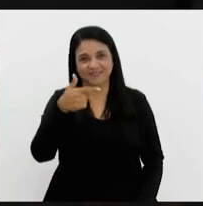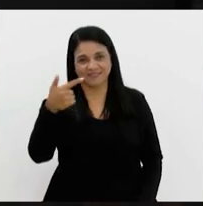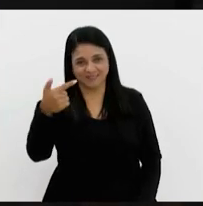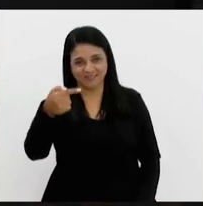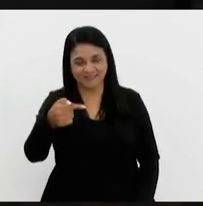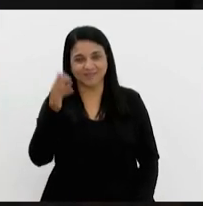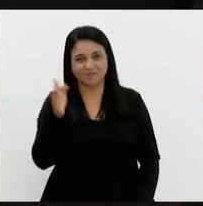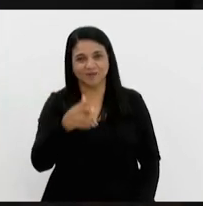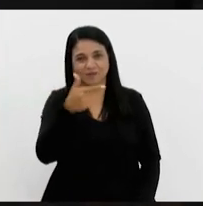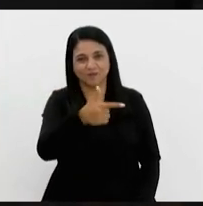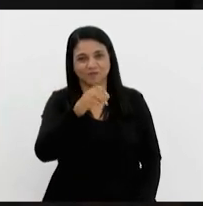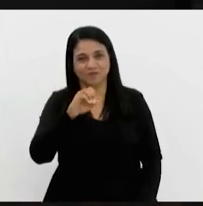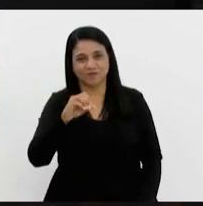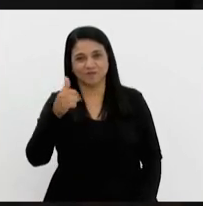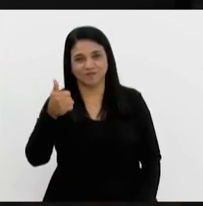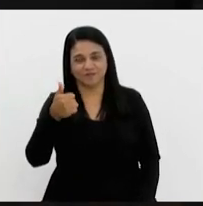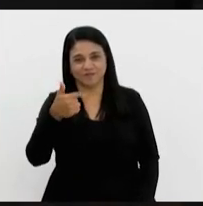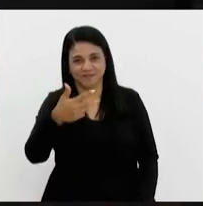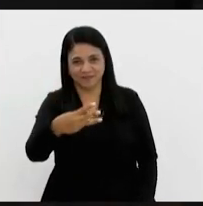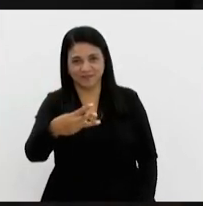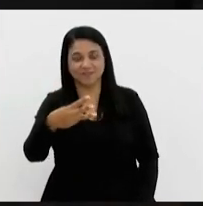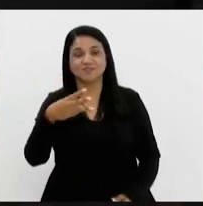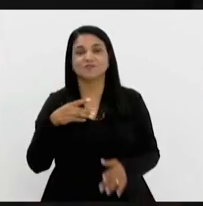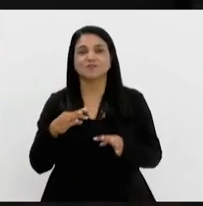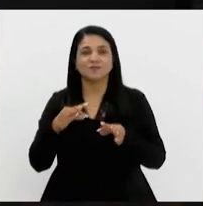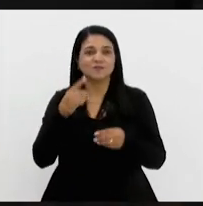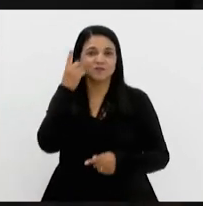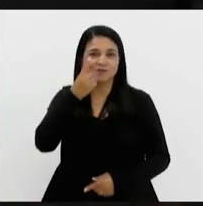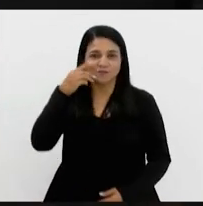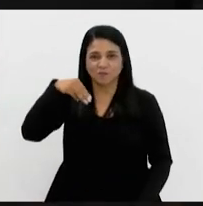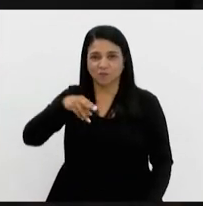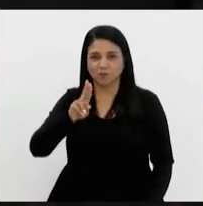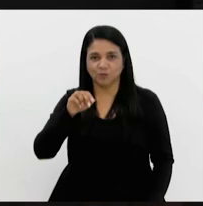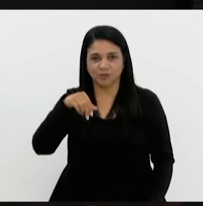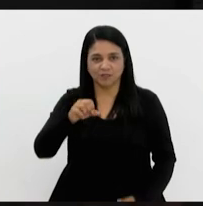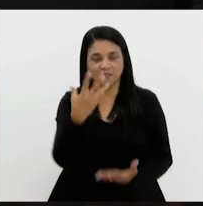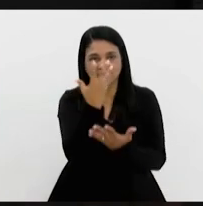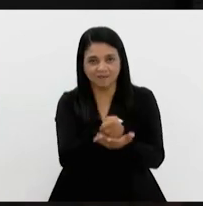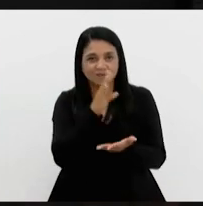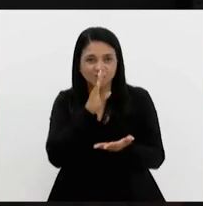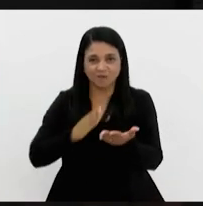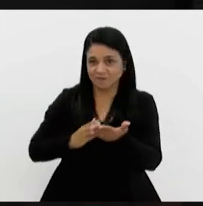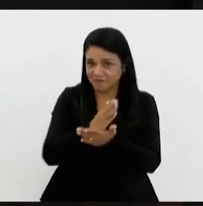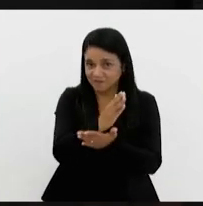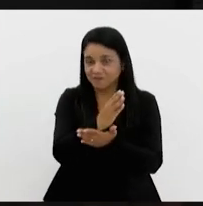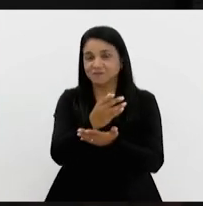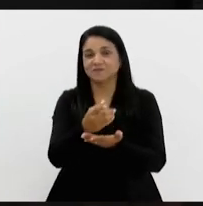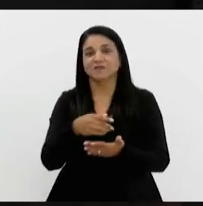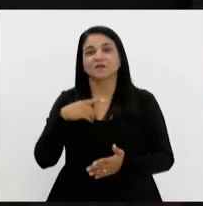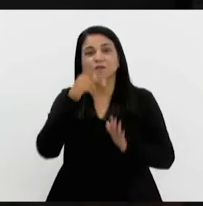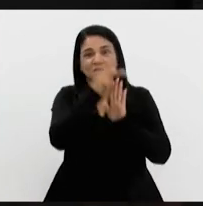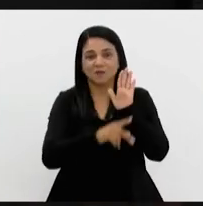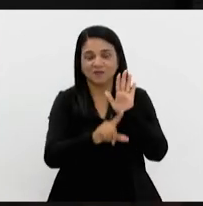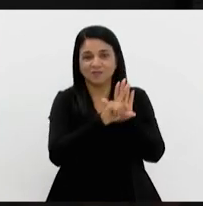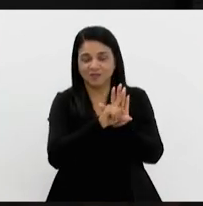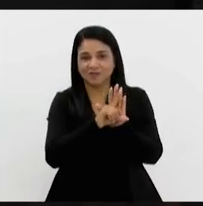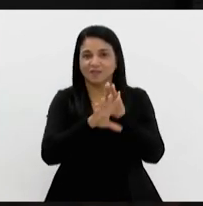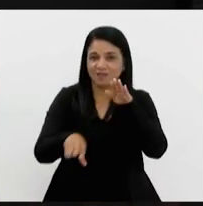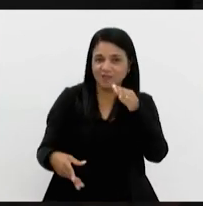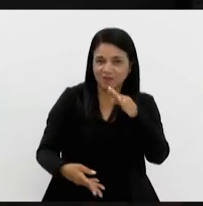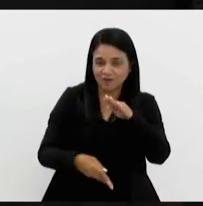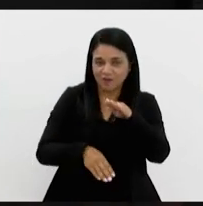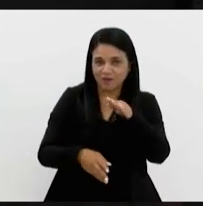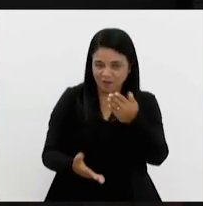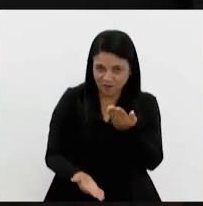2117/23, deputado Munir Neto, todos de acordo, aprovado. Projeto... de lei também, inclusão de